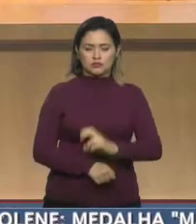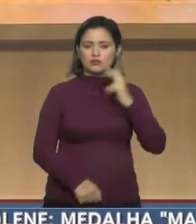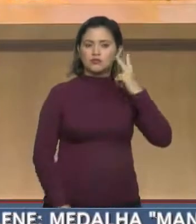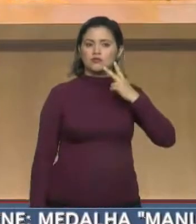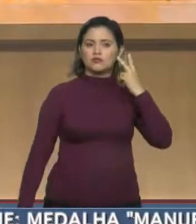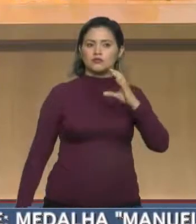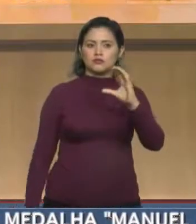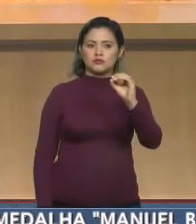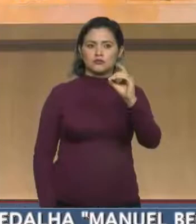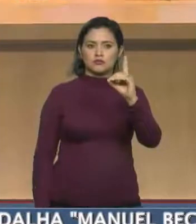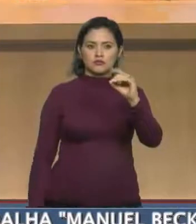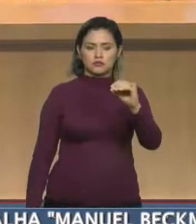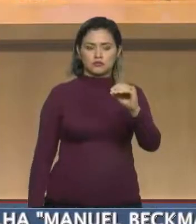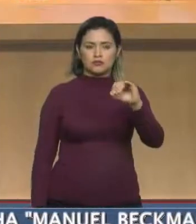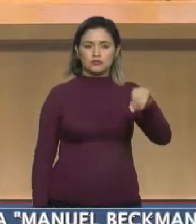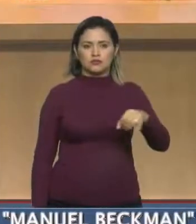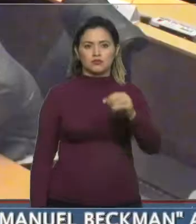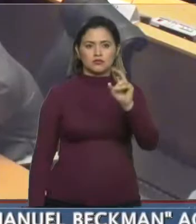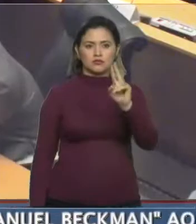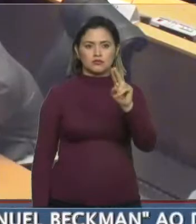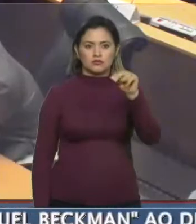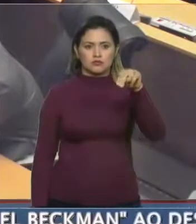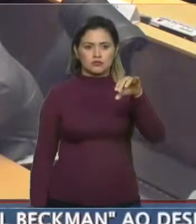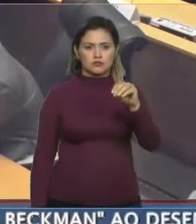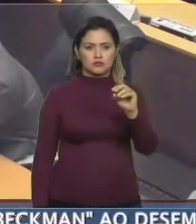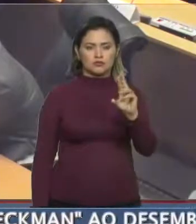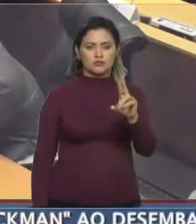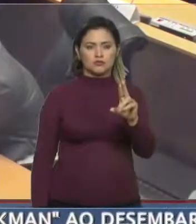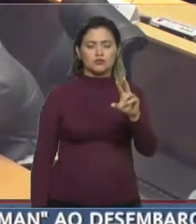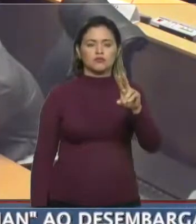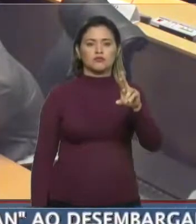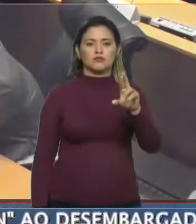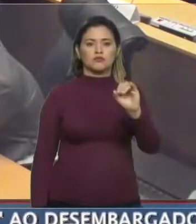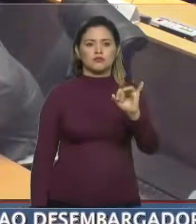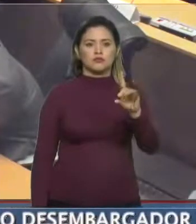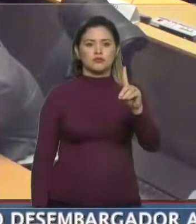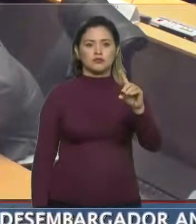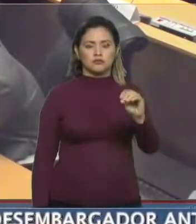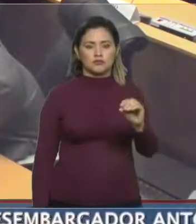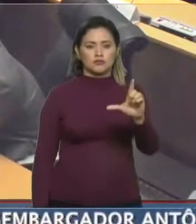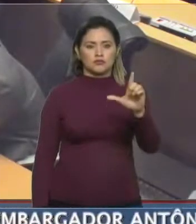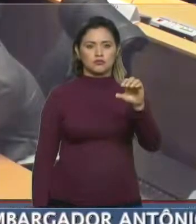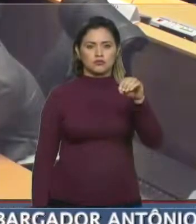Codó, senhor Júnior Oliveira e o senhor Raimundo Leonel.